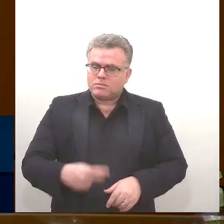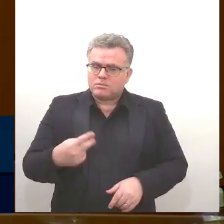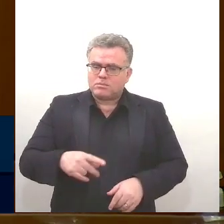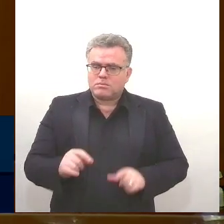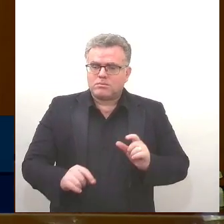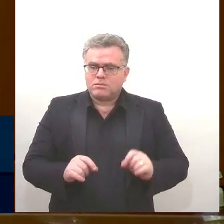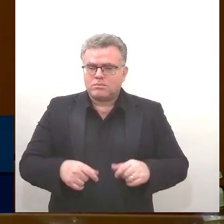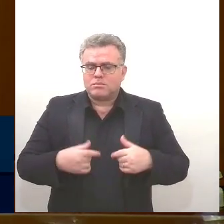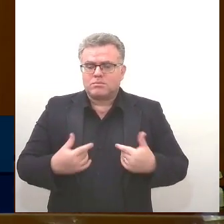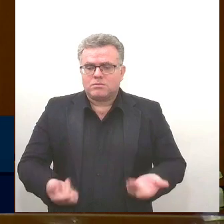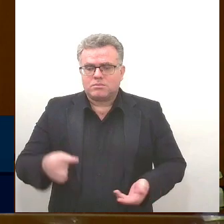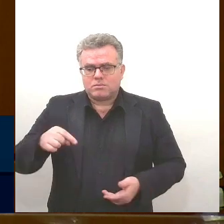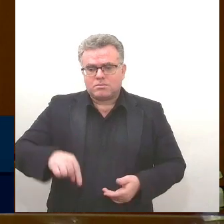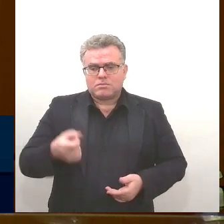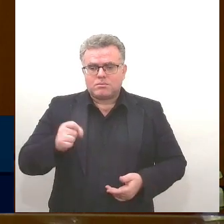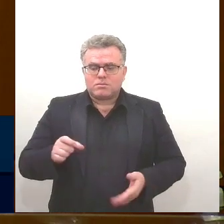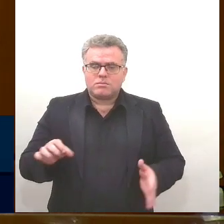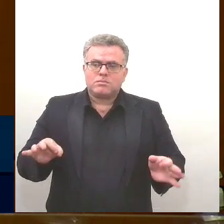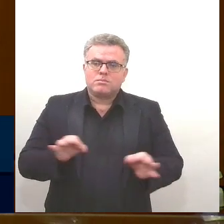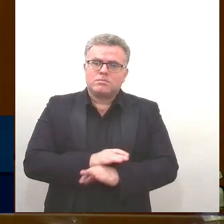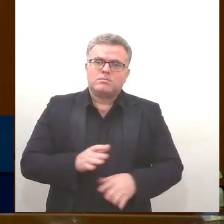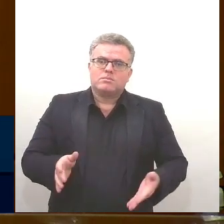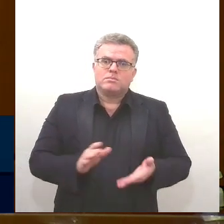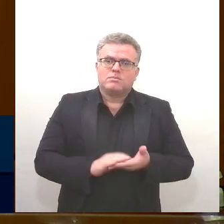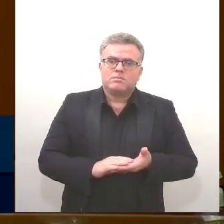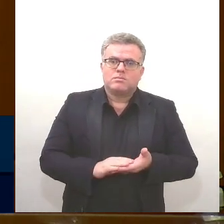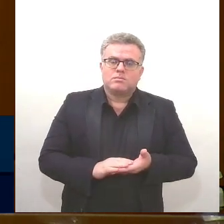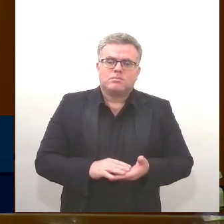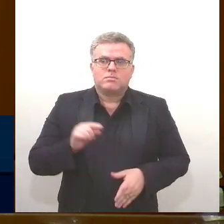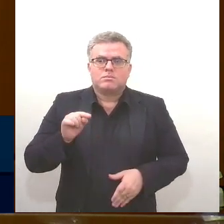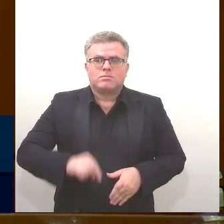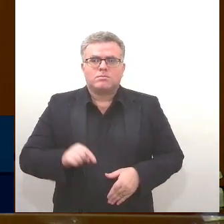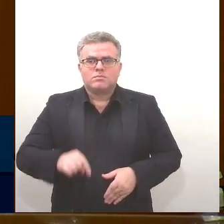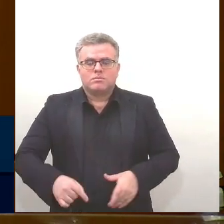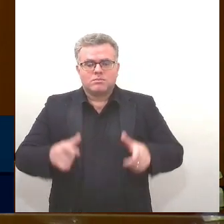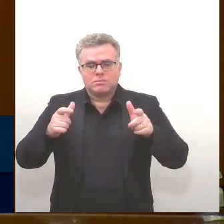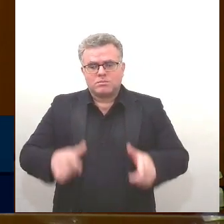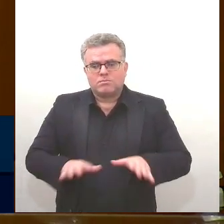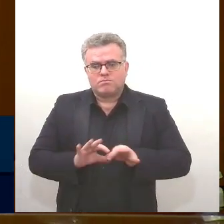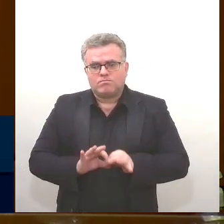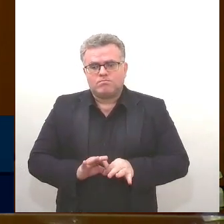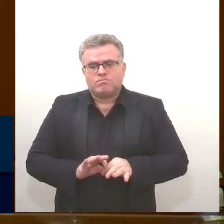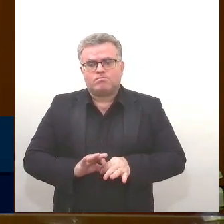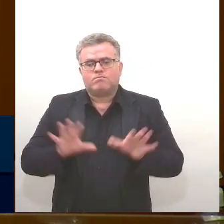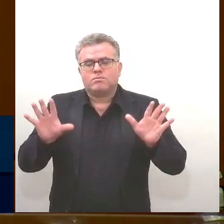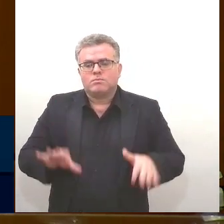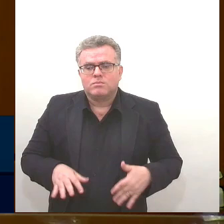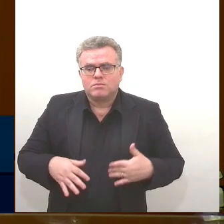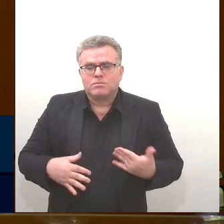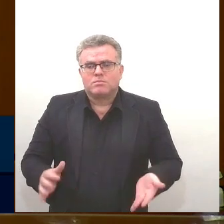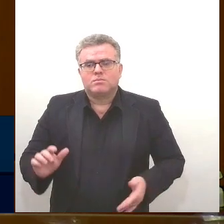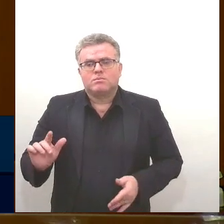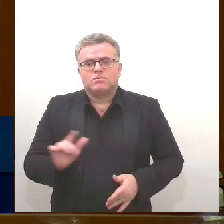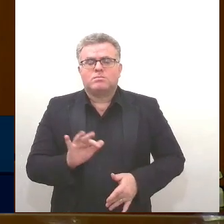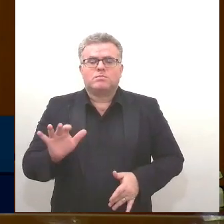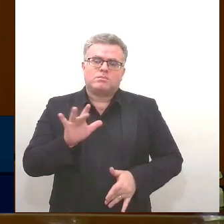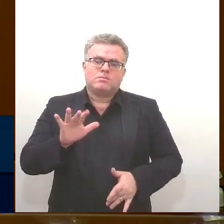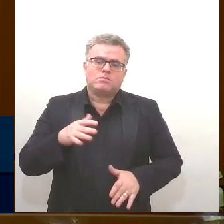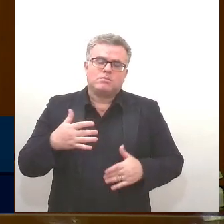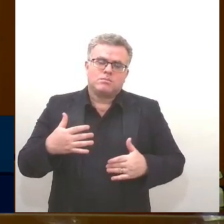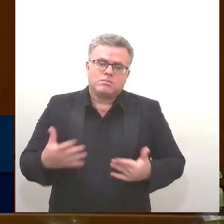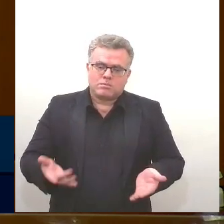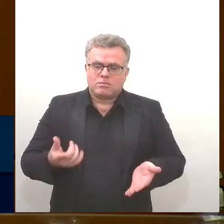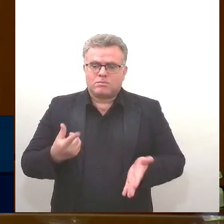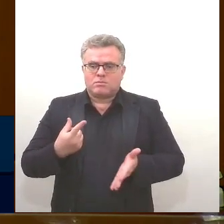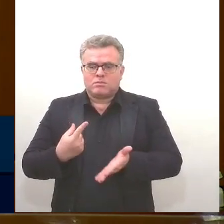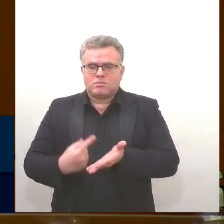Sergipe é um estado democrático lagarto tem por sua vez o